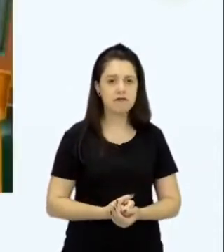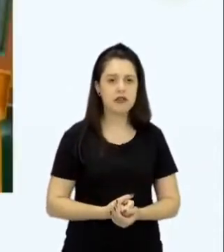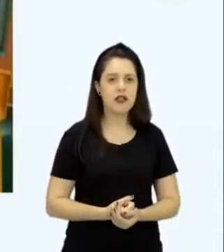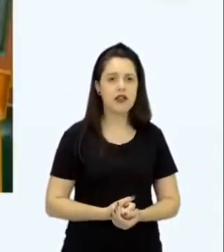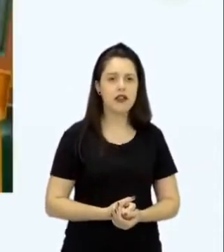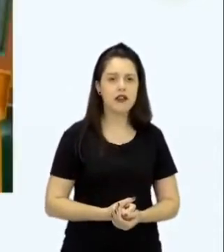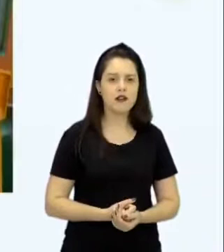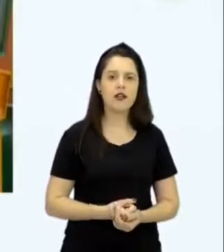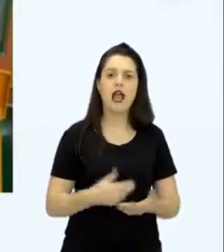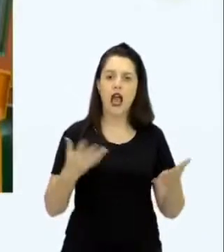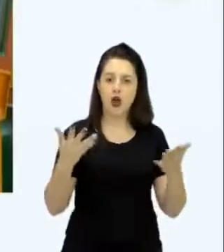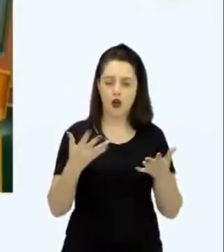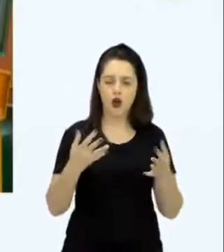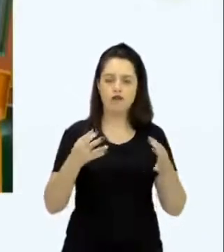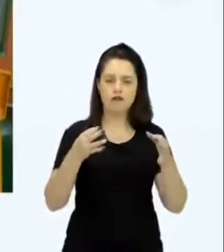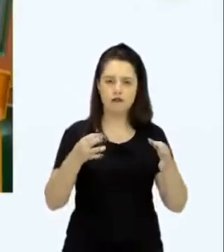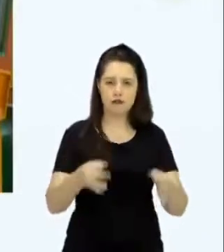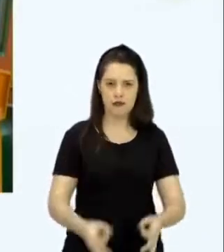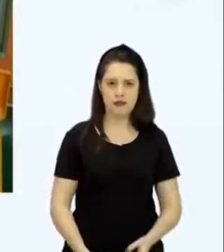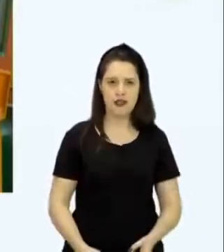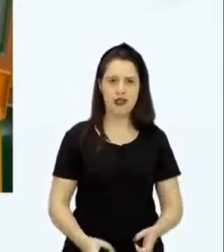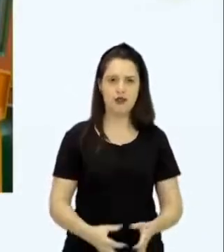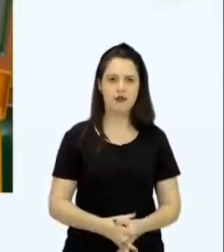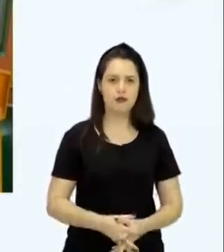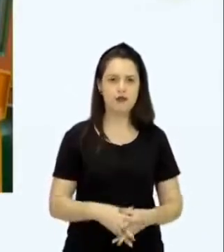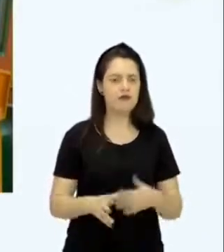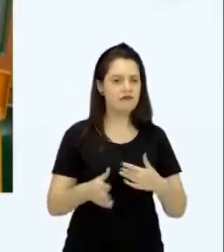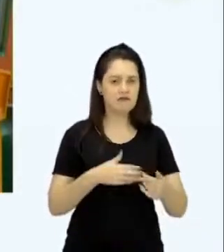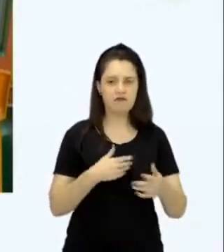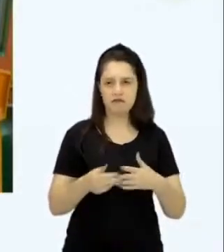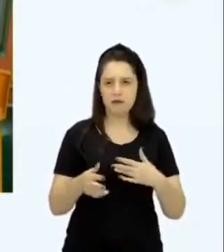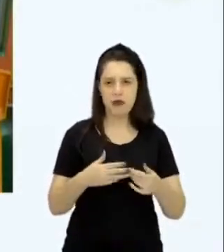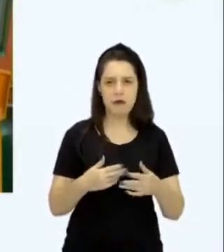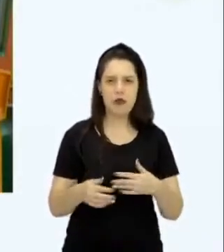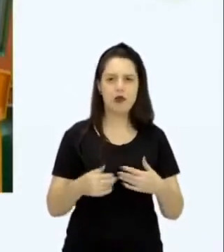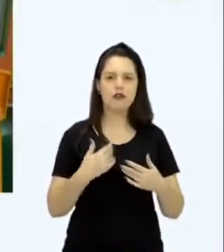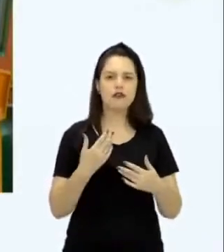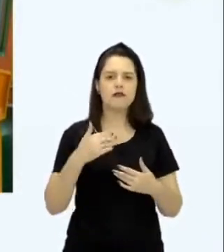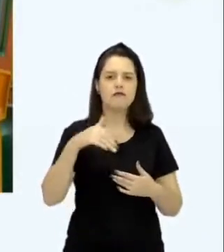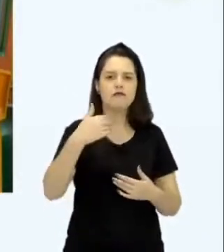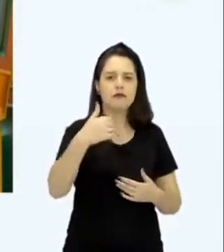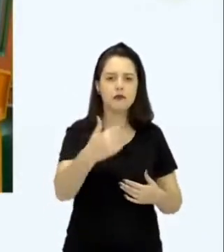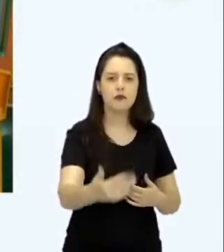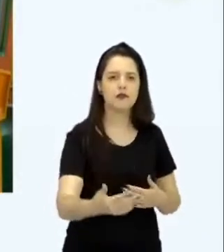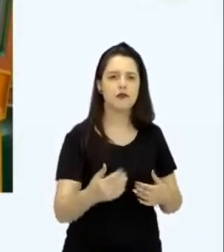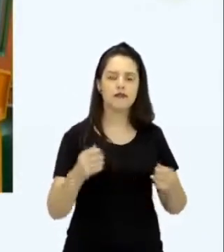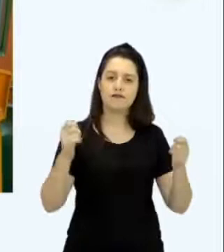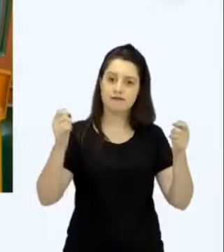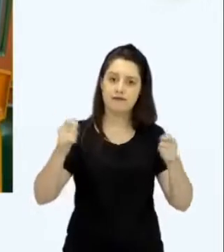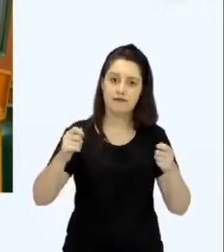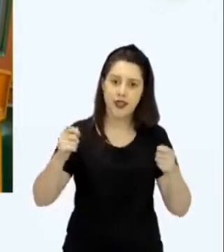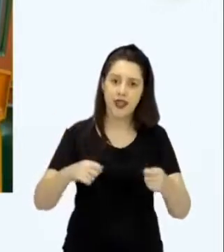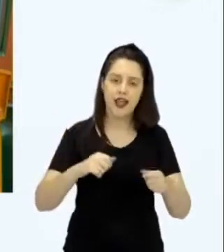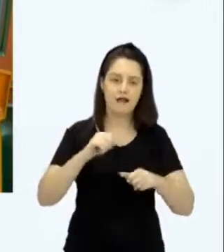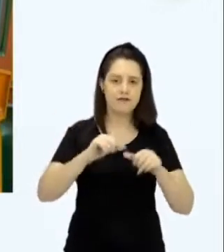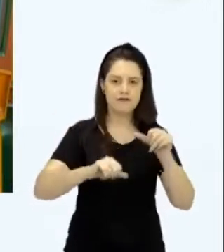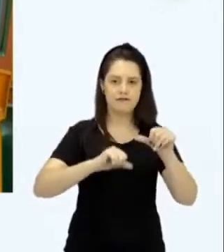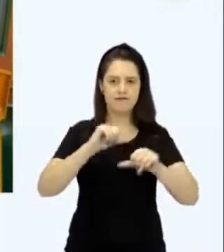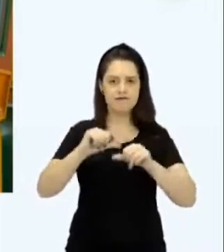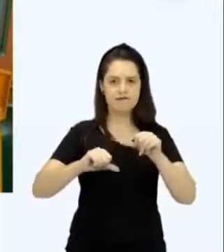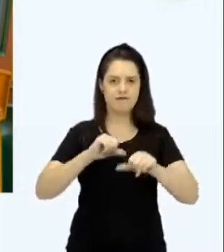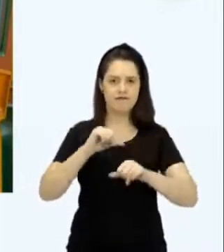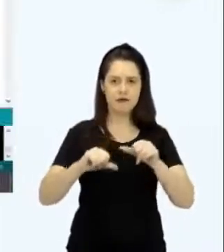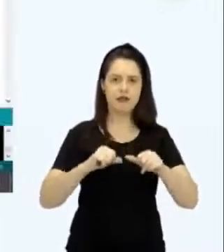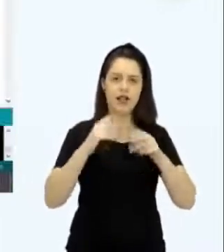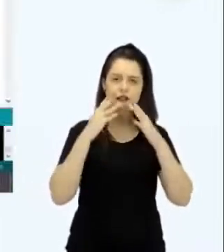Então, agora deu certo. Qualquer coisa, quando você for fazer alteração dentro do IDE do Arduino, você precisa prestar atenção